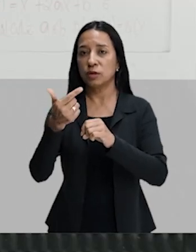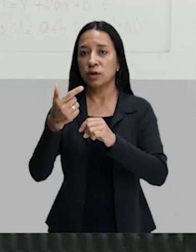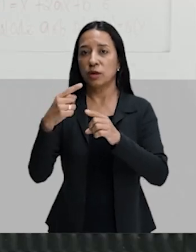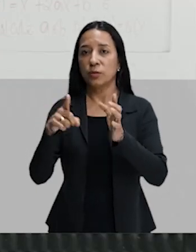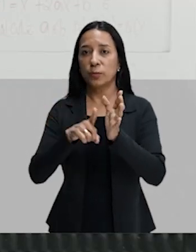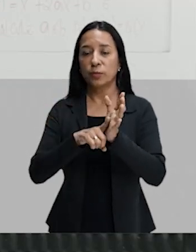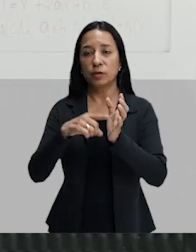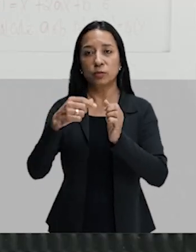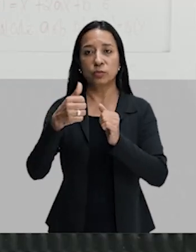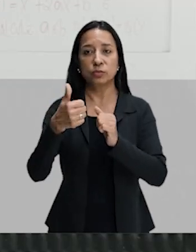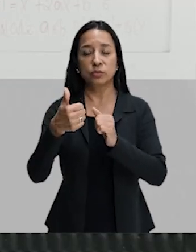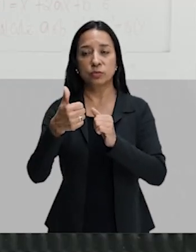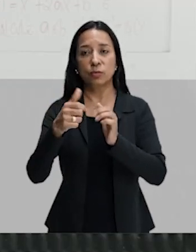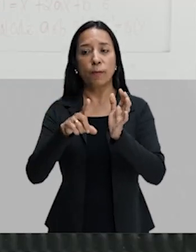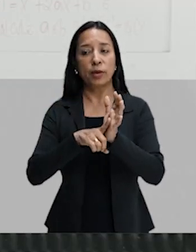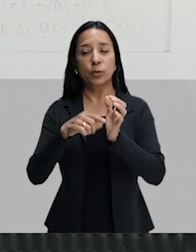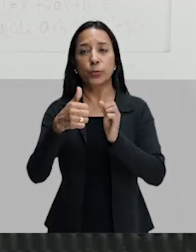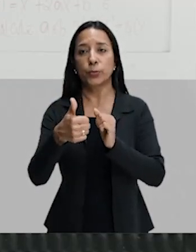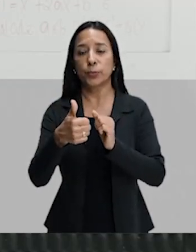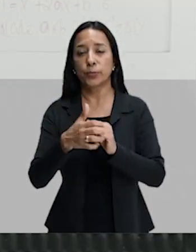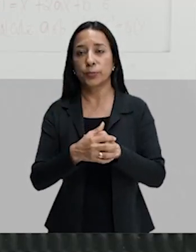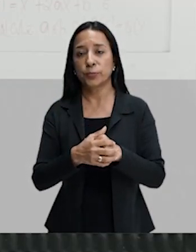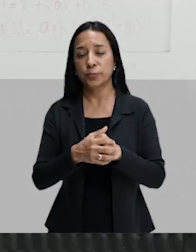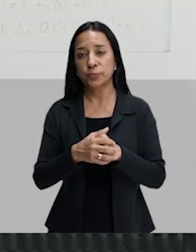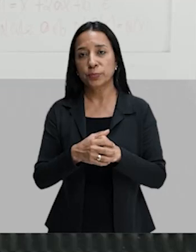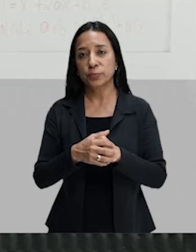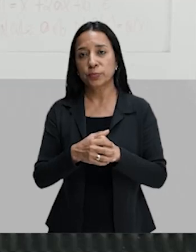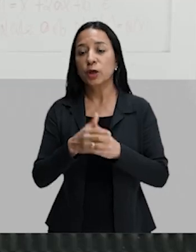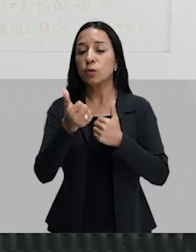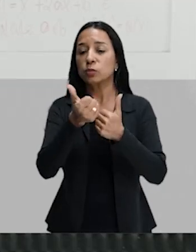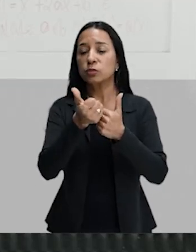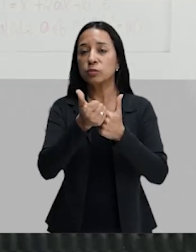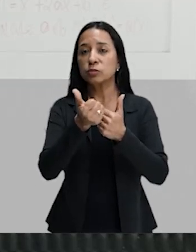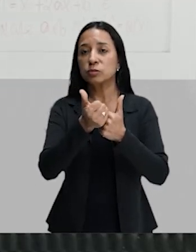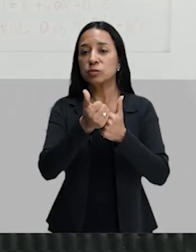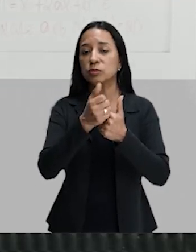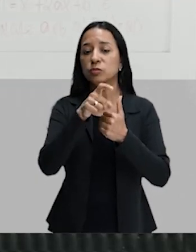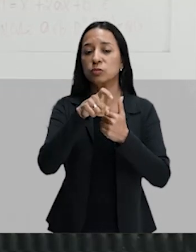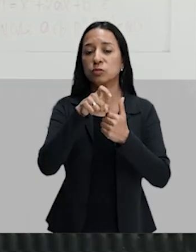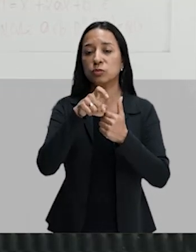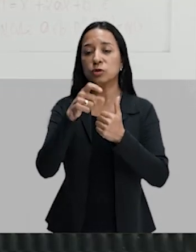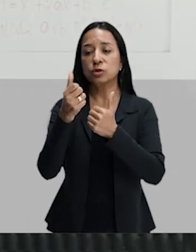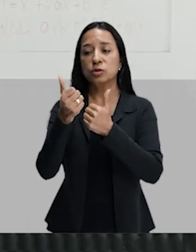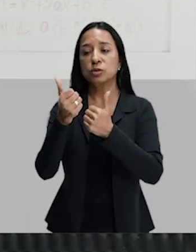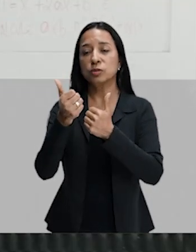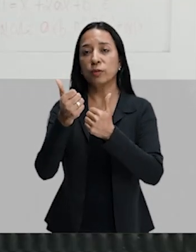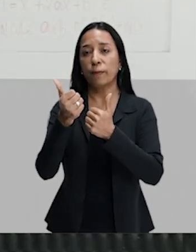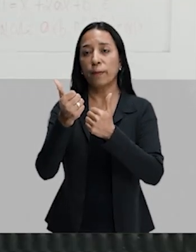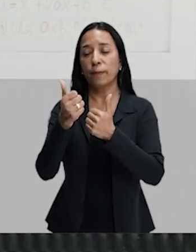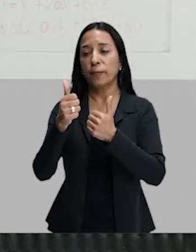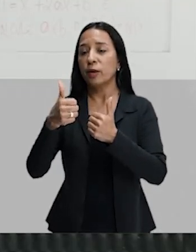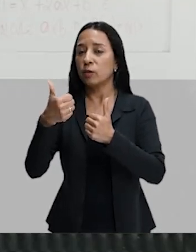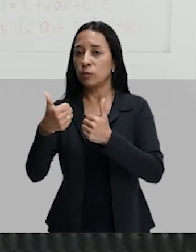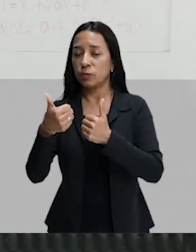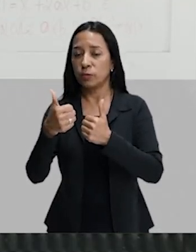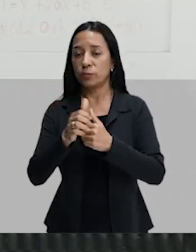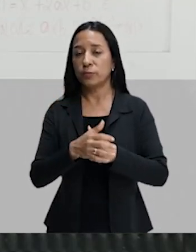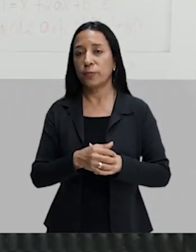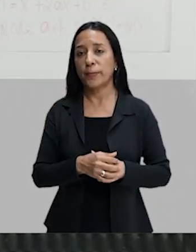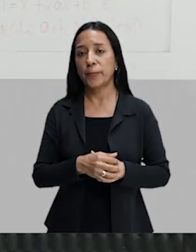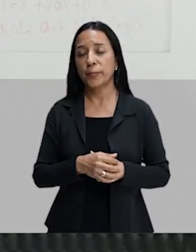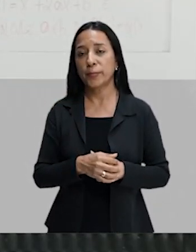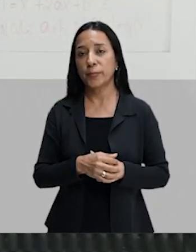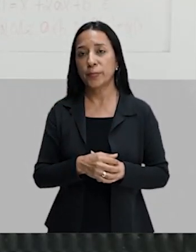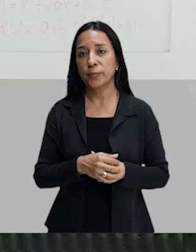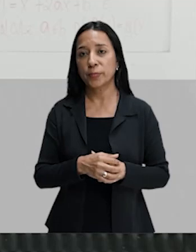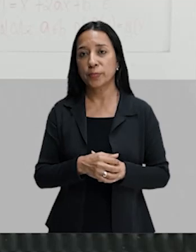1, menos 1. Tá? Substituir o x pelo 1 e vou realizar aqui as operações. Então,